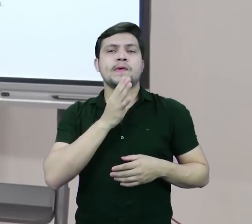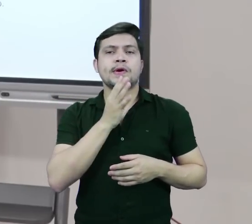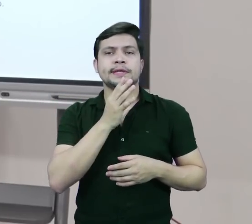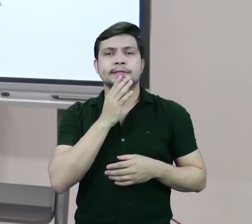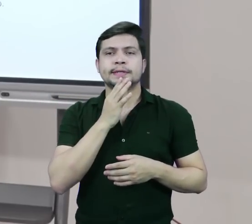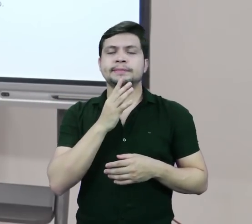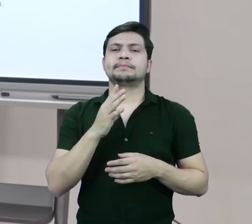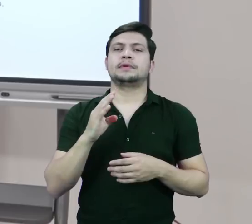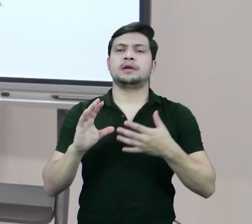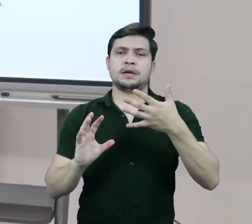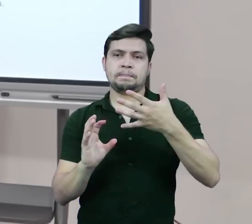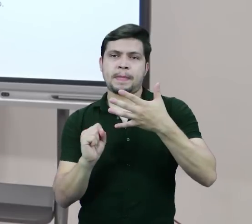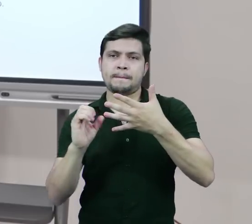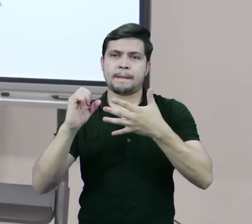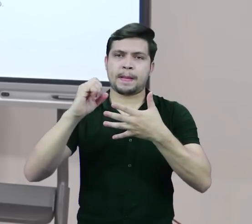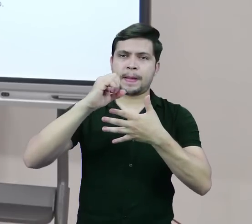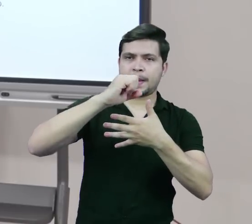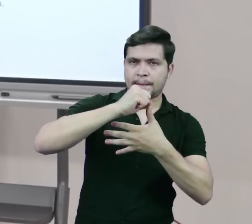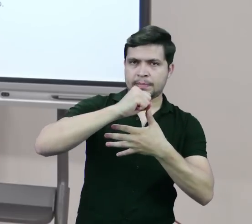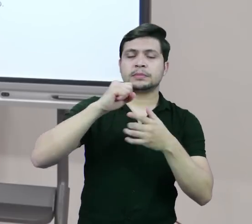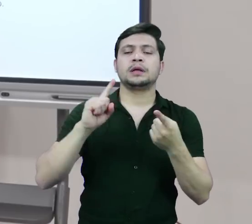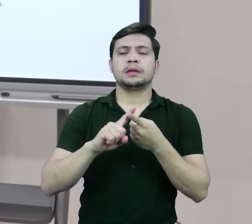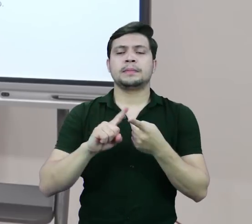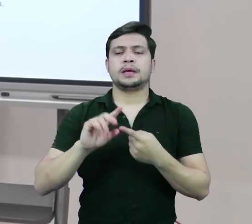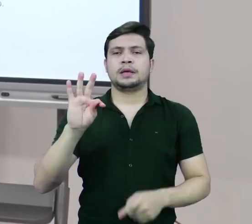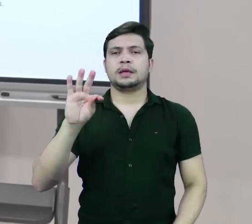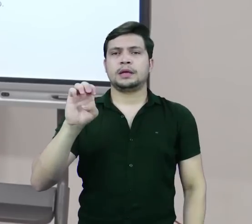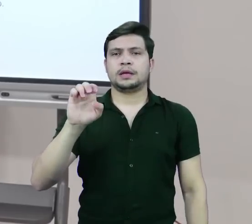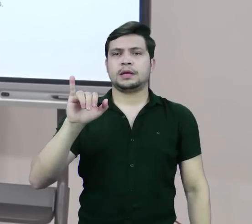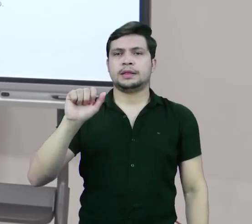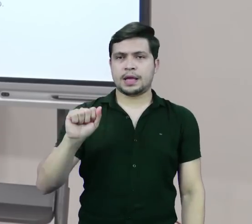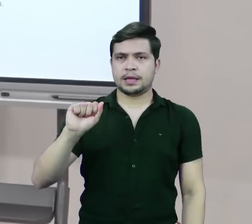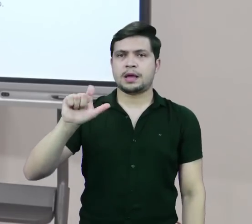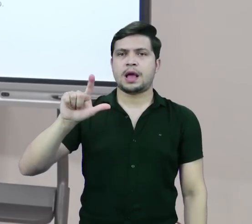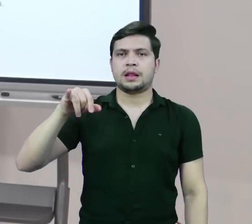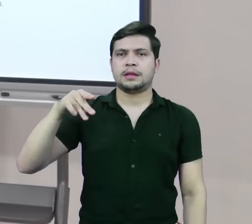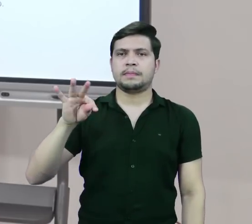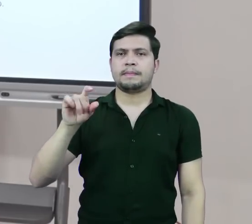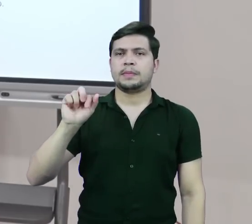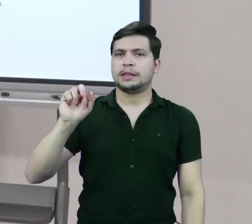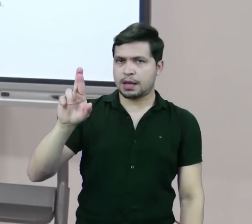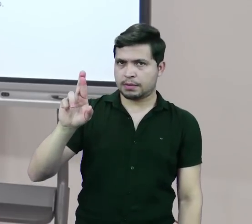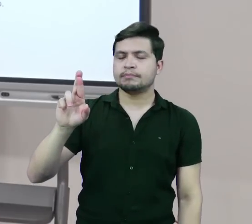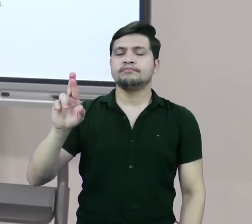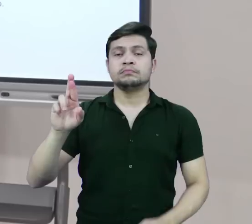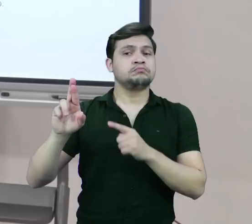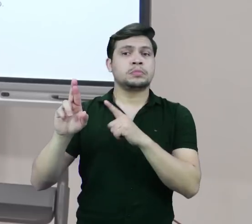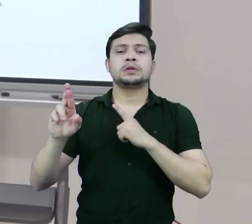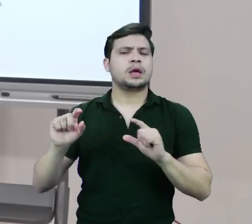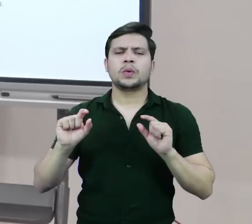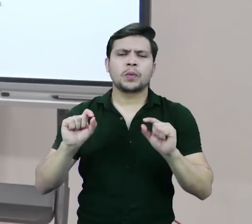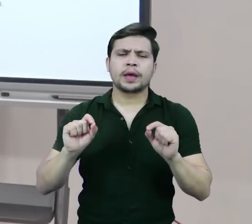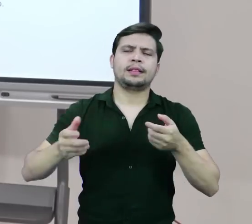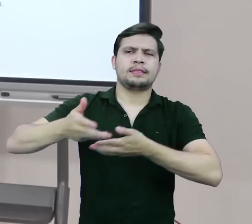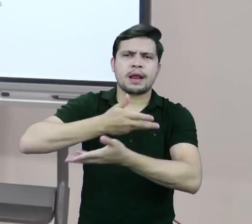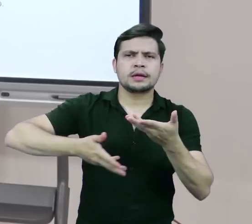e teias alimentares. Essas relações entre os seres vivos, eles provocam, né, as interações, diversas relações ecológicas.